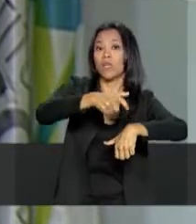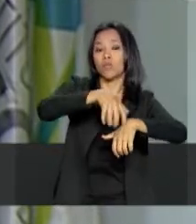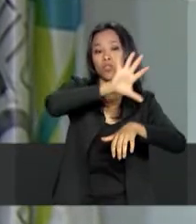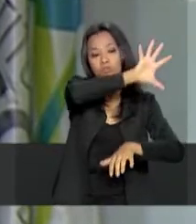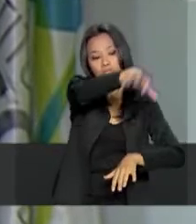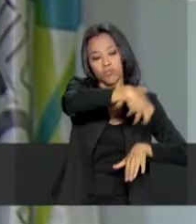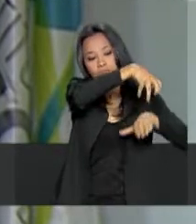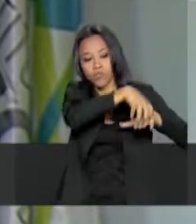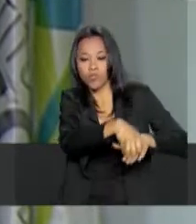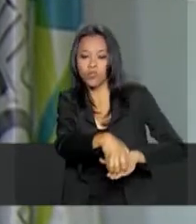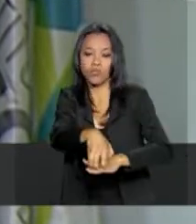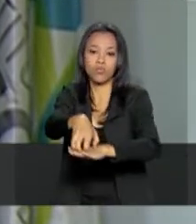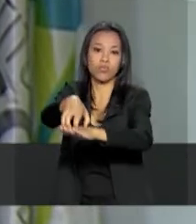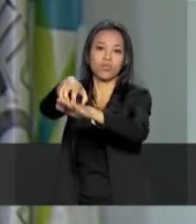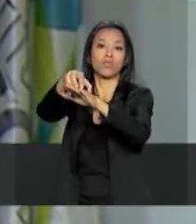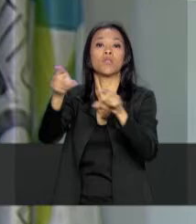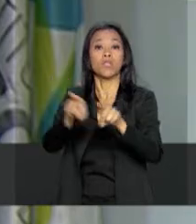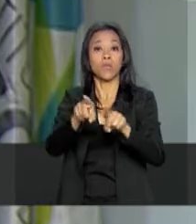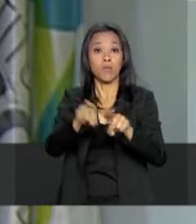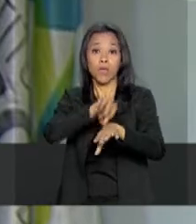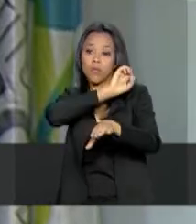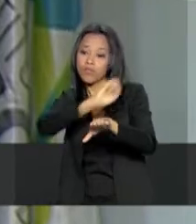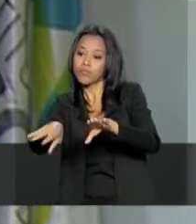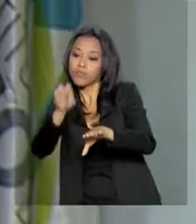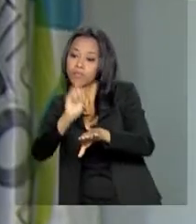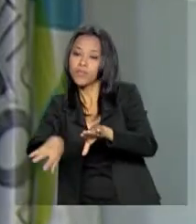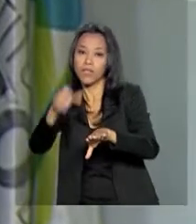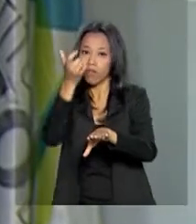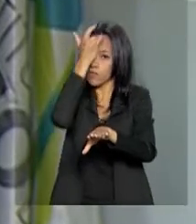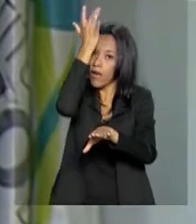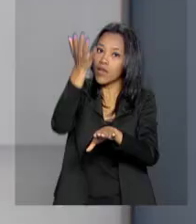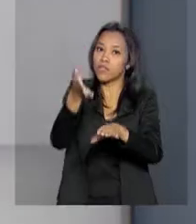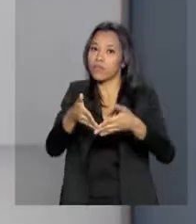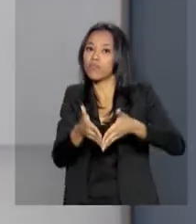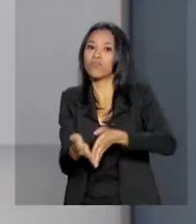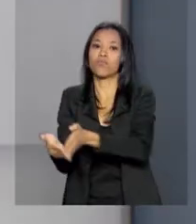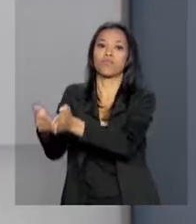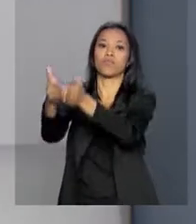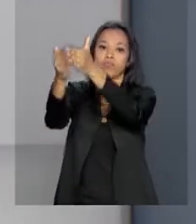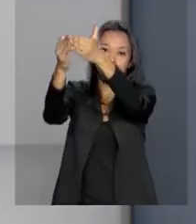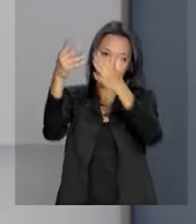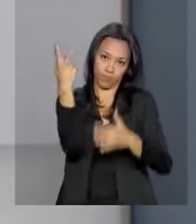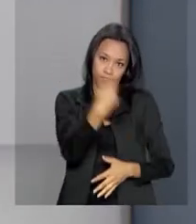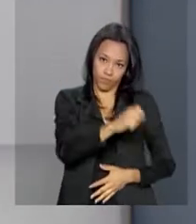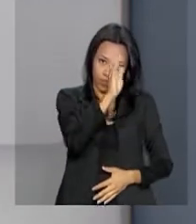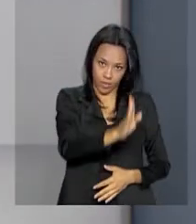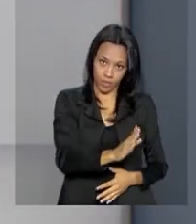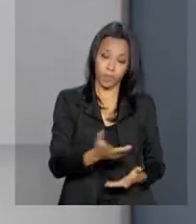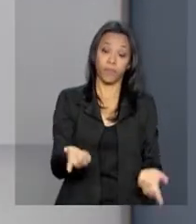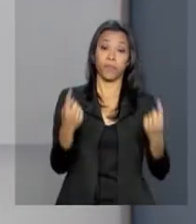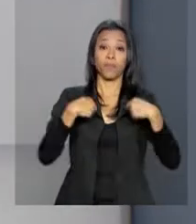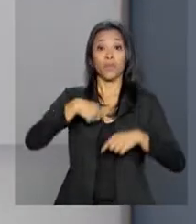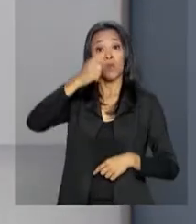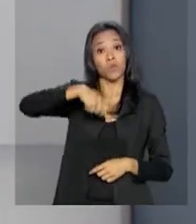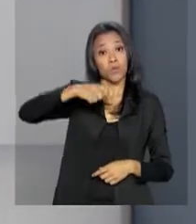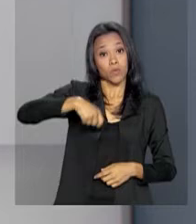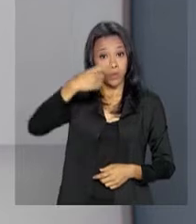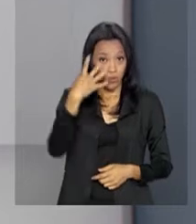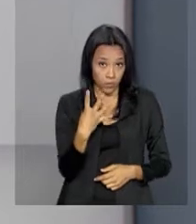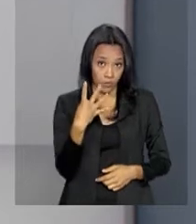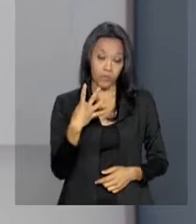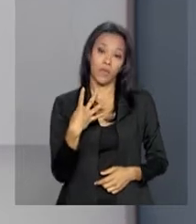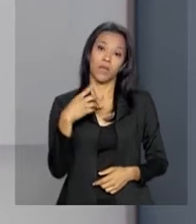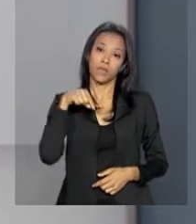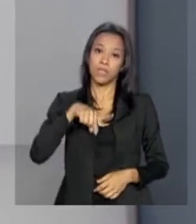o escoamento de nossa produção olhem nos quatro primeiros meses do ano